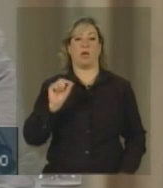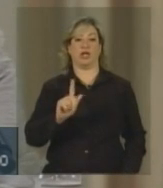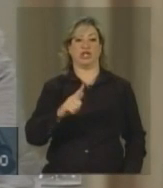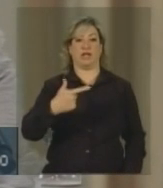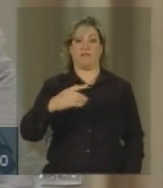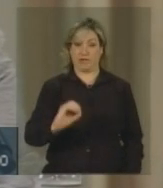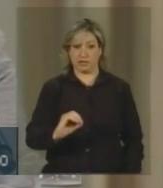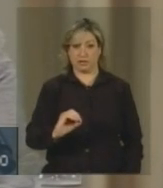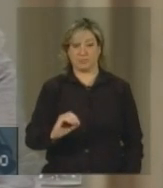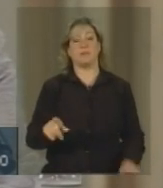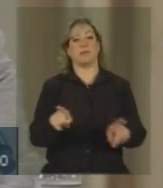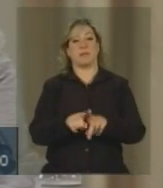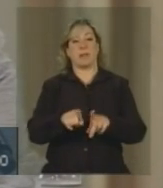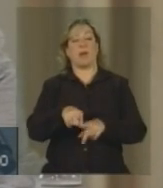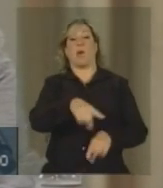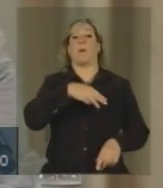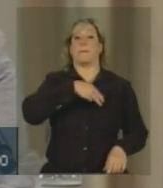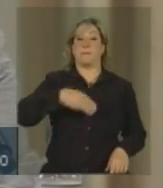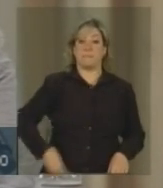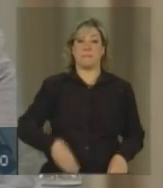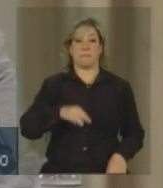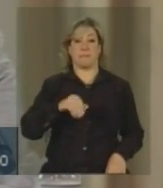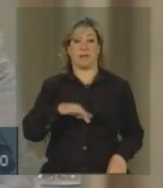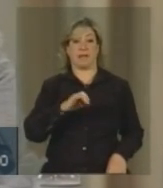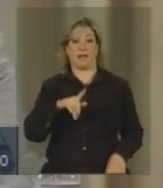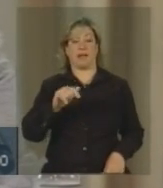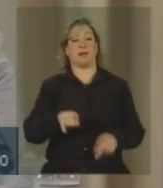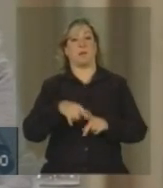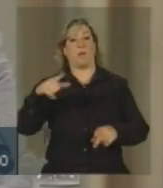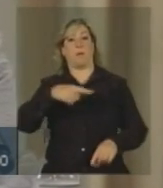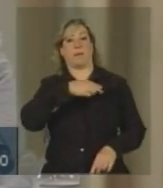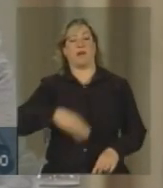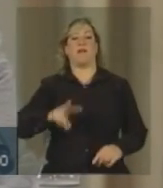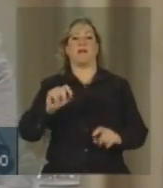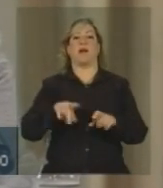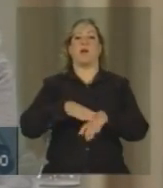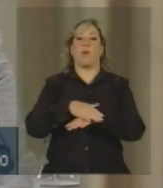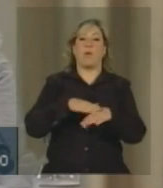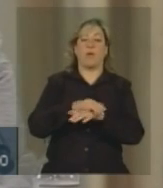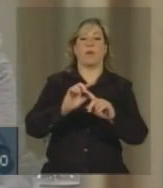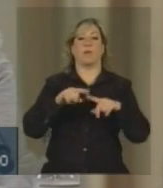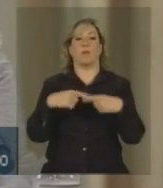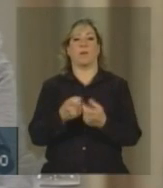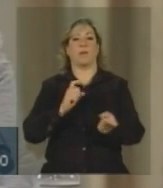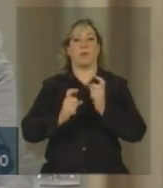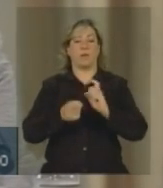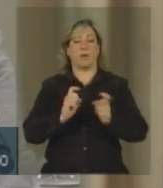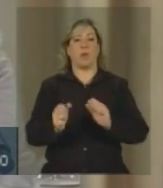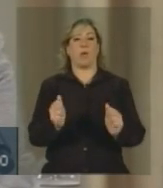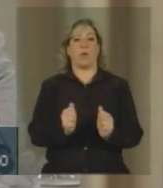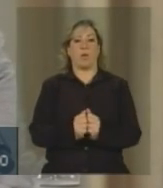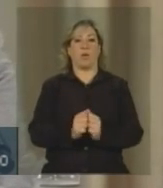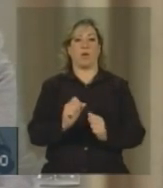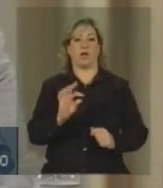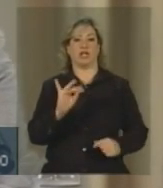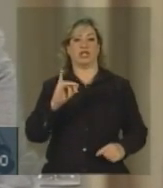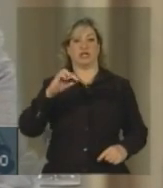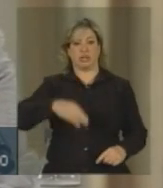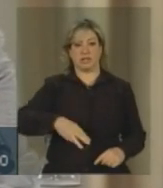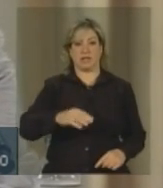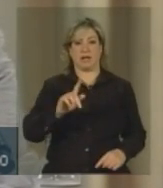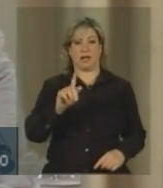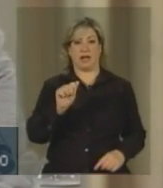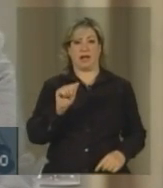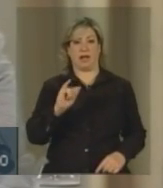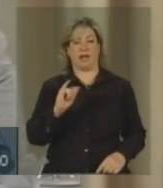E o ministro Guido e o ministro Tombini vão fazer uma conversa com o Tim Geithner e